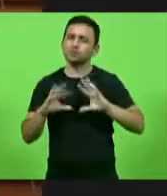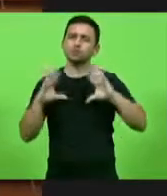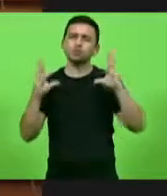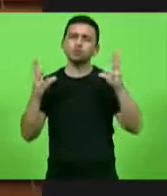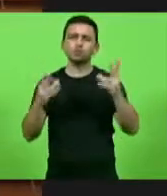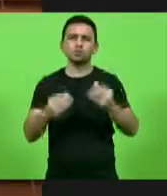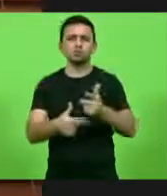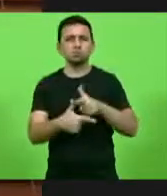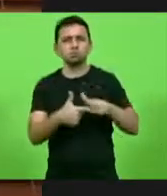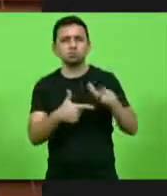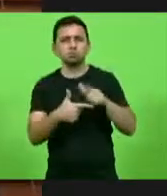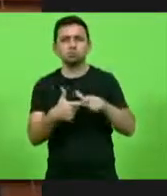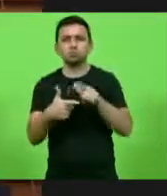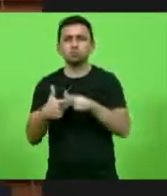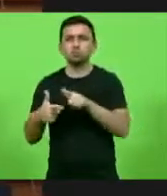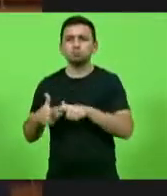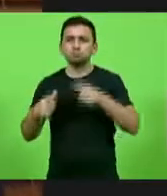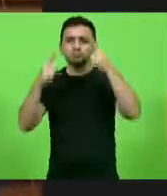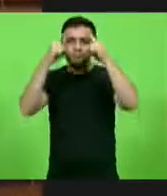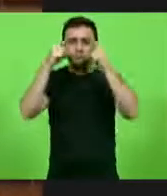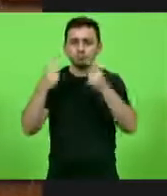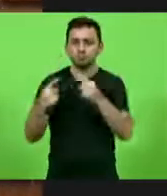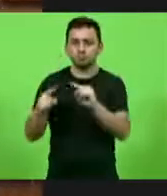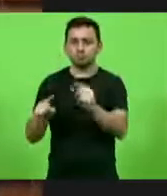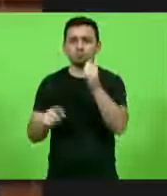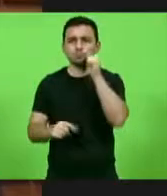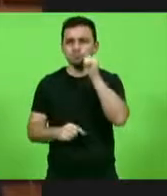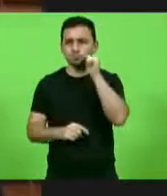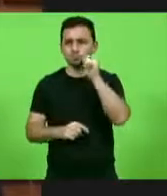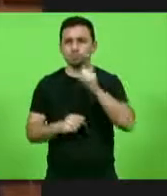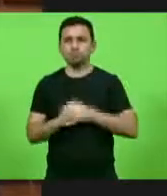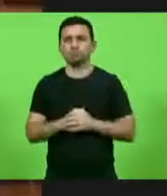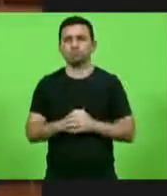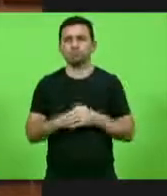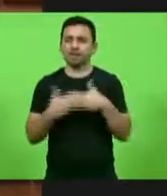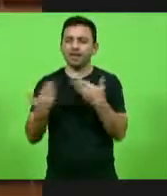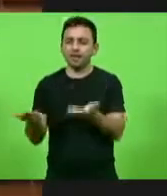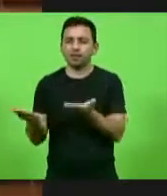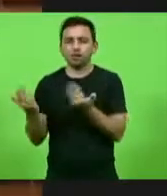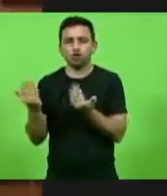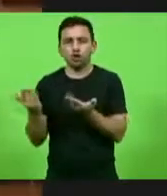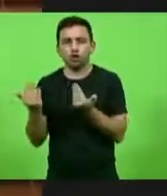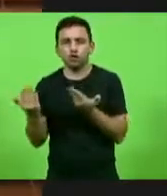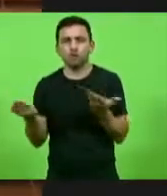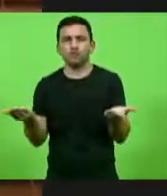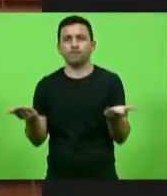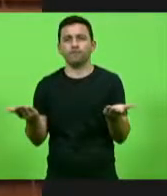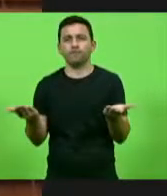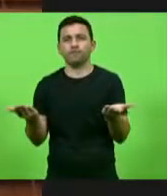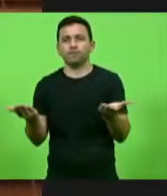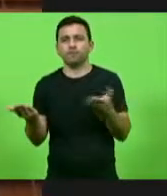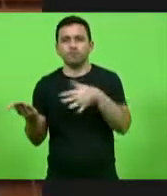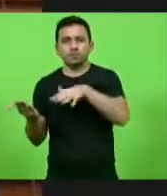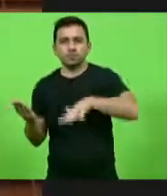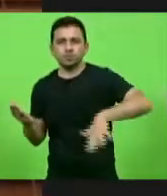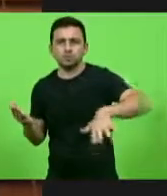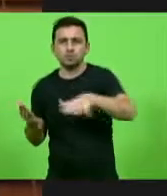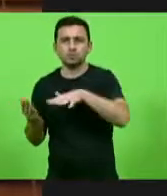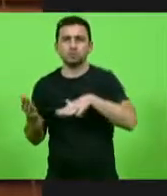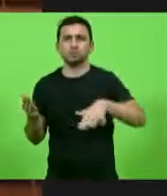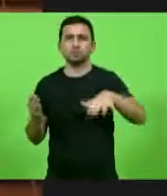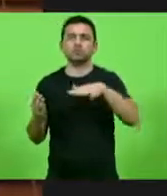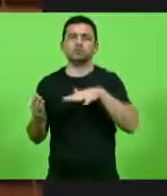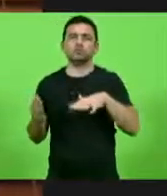vem ocorrendo com a violência contra a mulher adolescente, contra a mulher jovem, contra a mulher